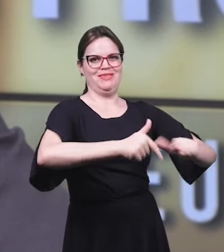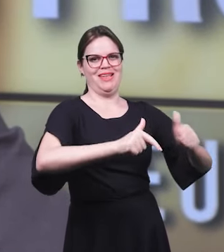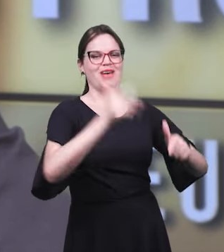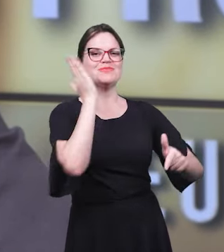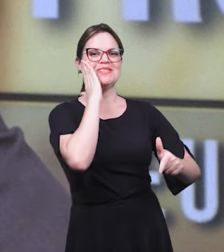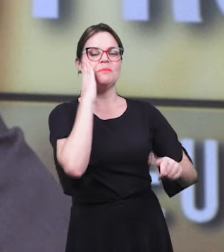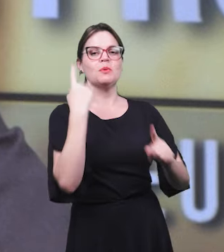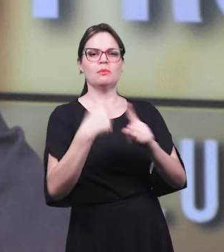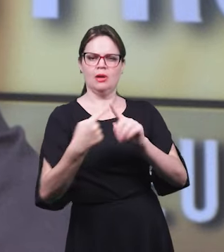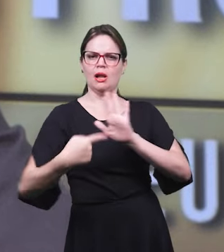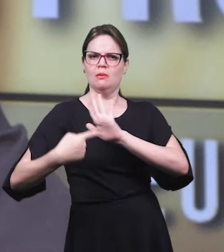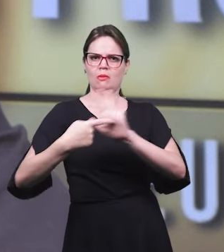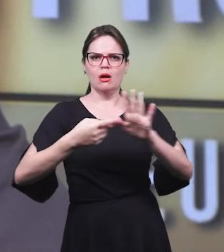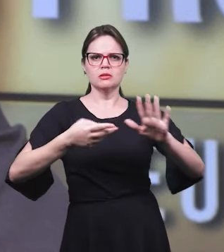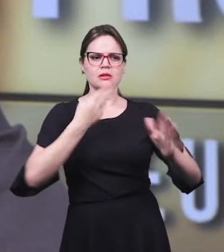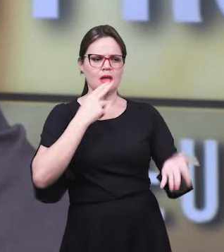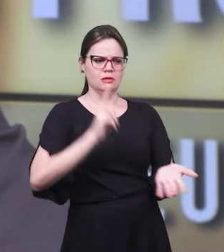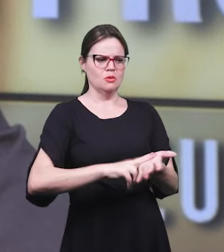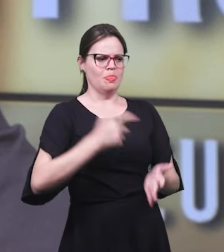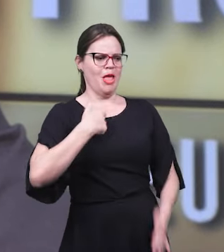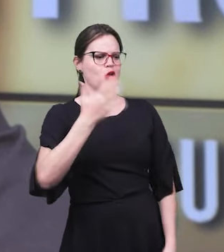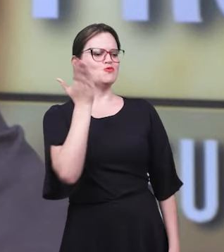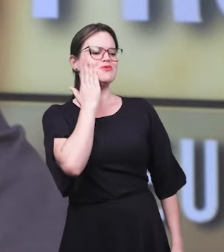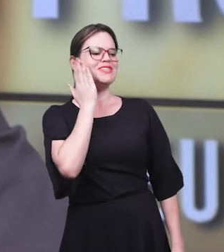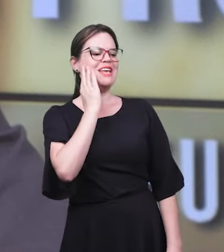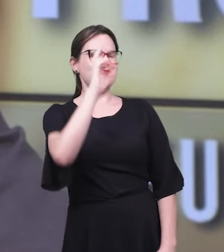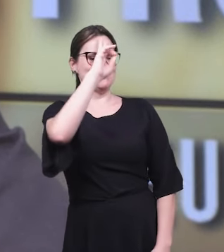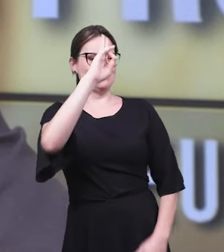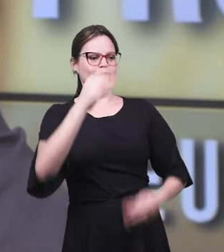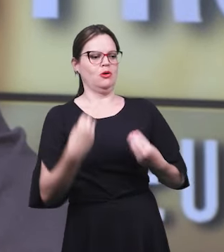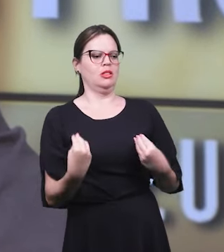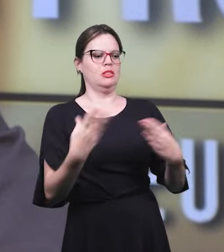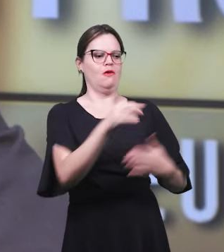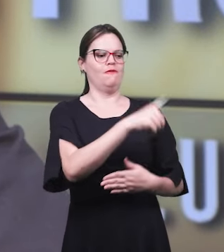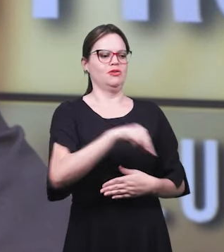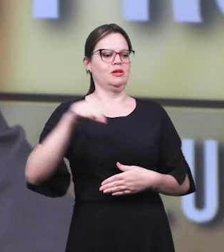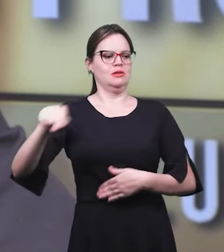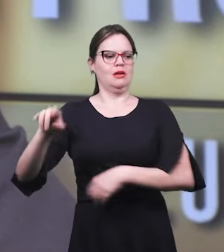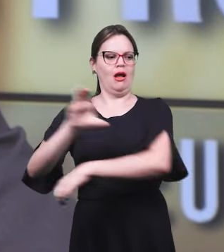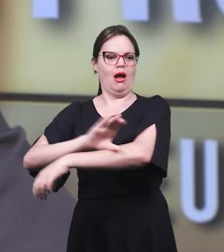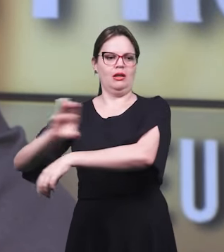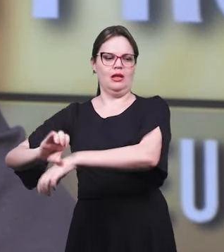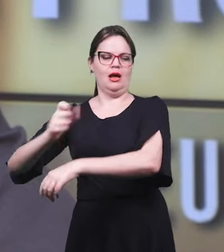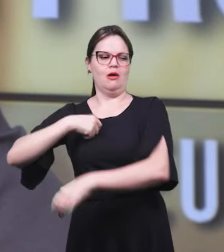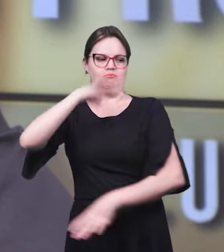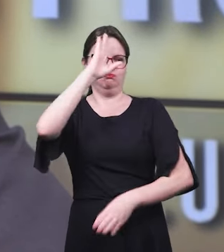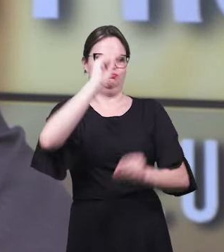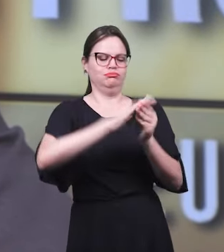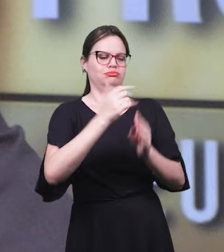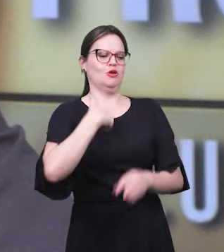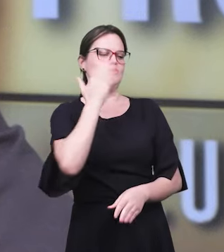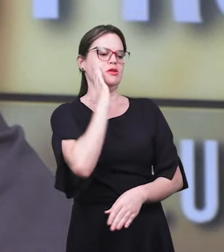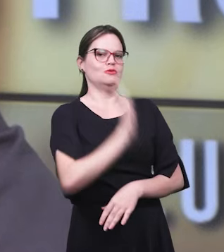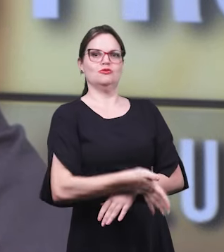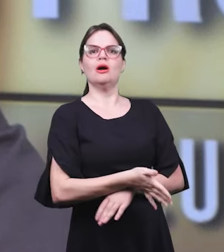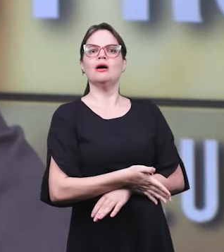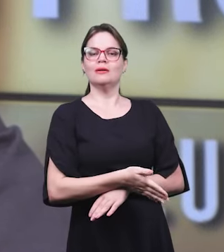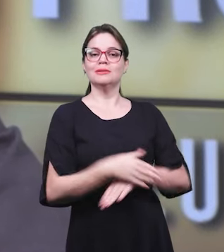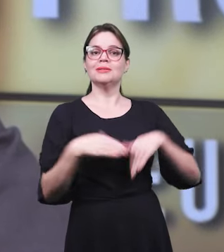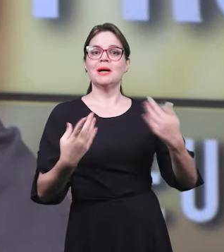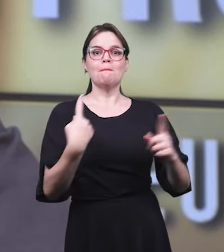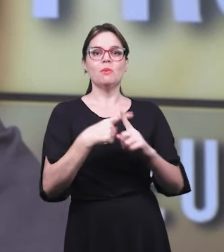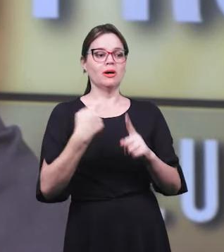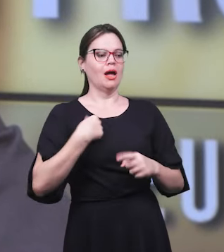conquista da terra. E ela ouviu os feitos do Senhor durante a jornada